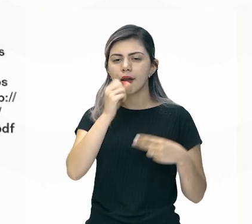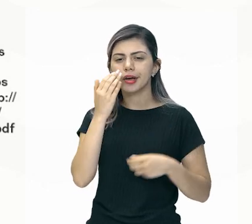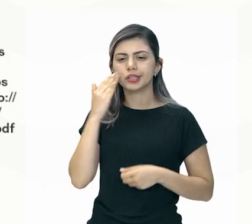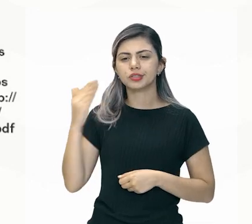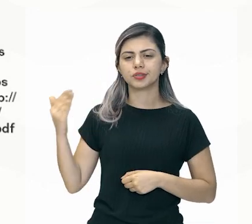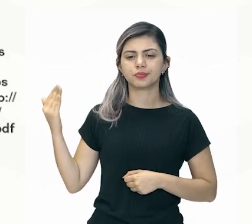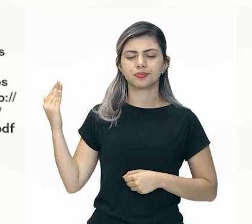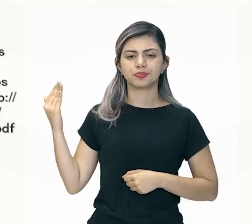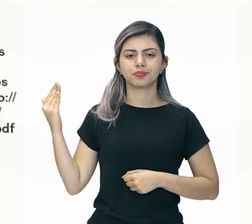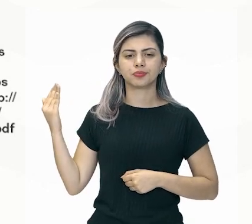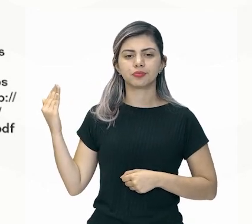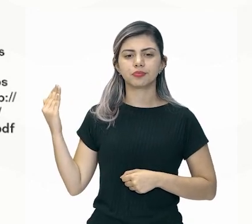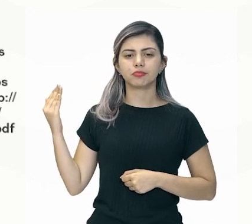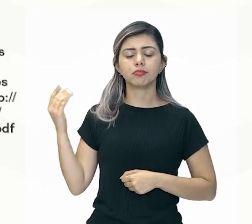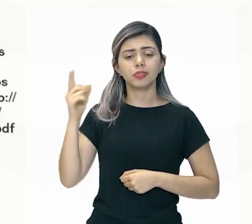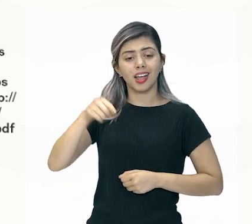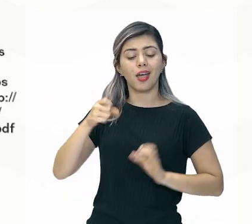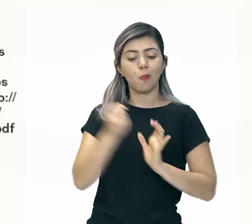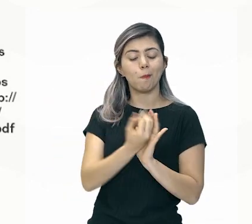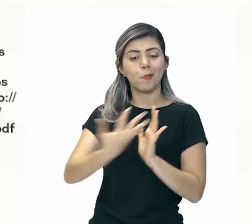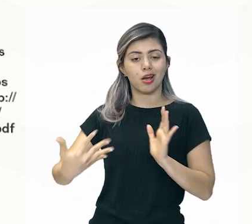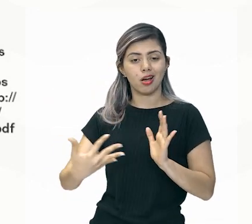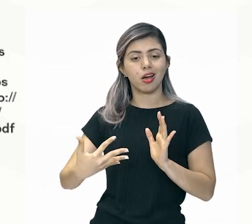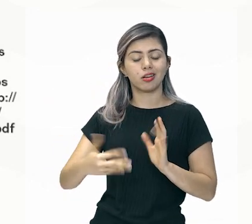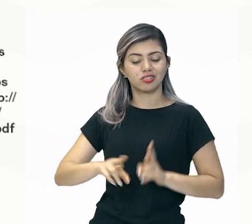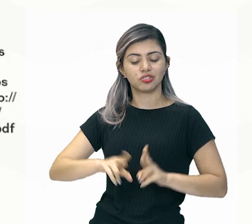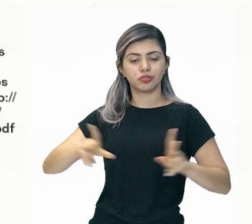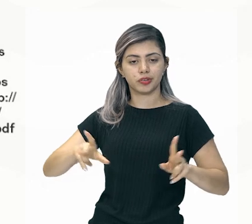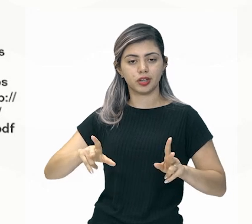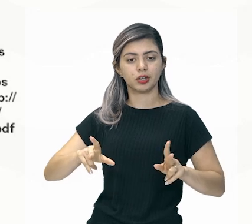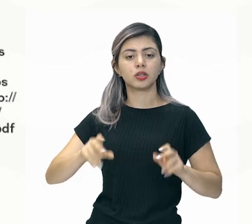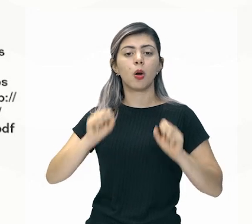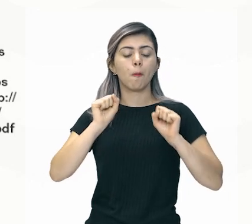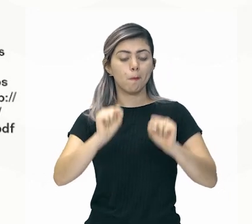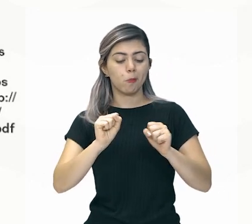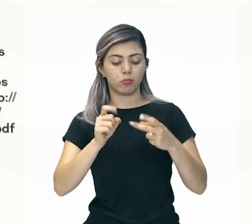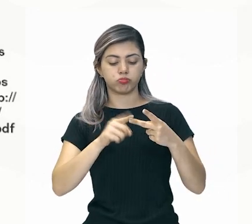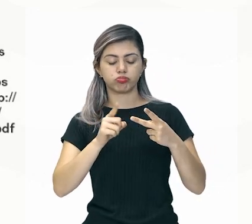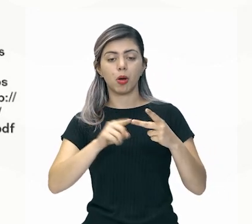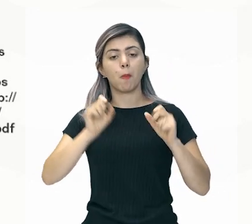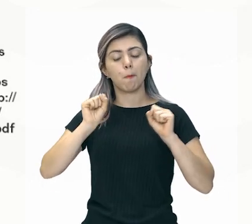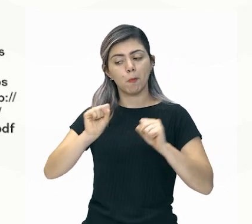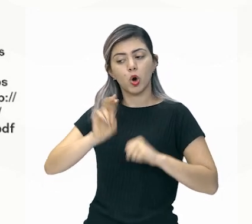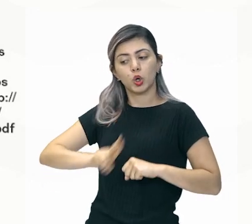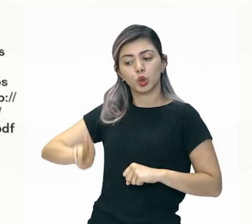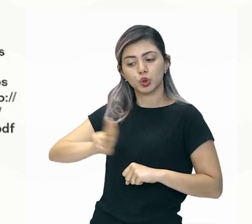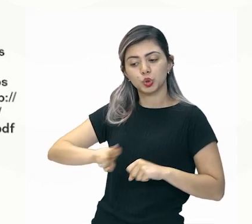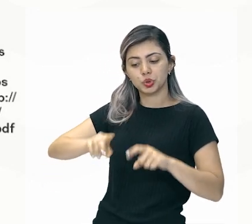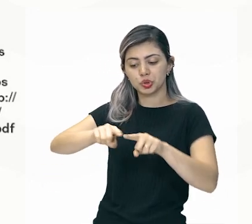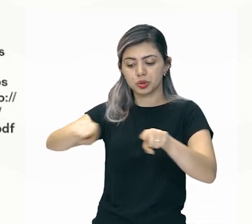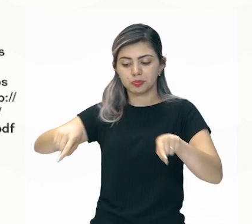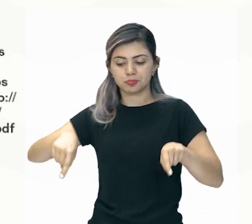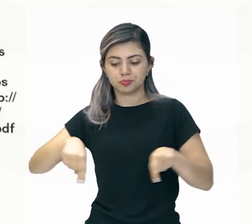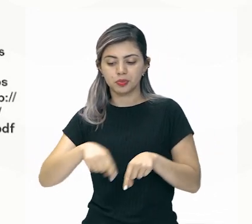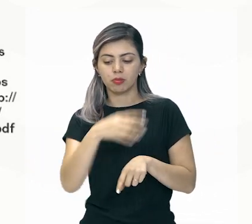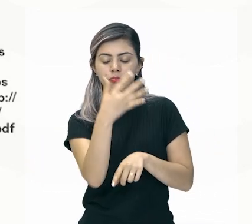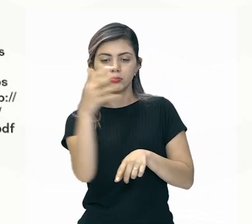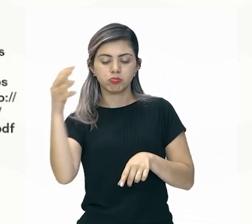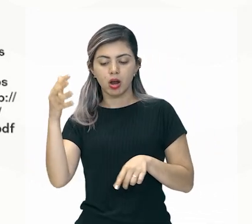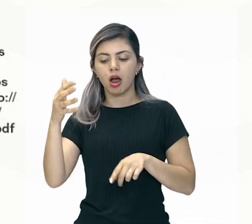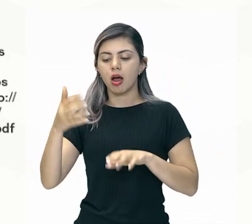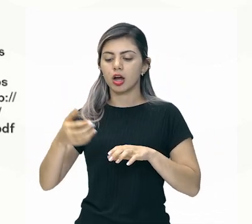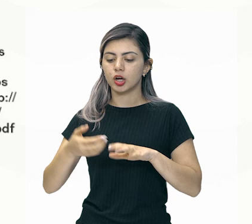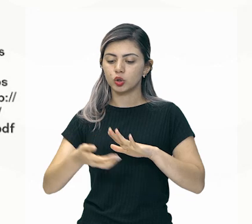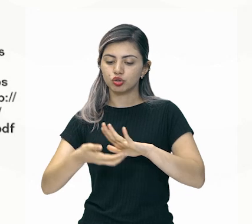Brasil, elas têm uma característica de quê? De que elas podem ser utilizadas, elas podem ter atividades ali de manejo, né,